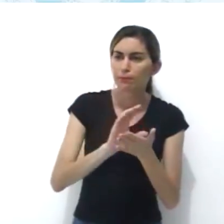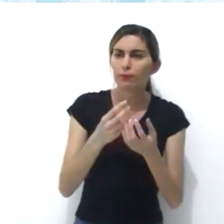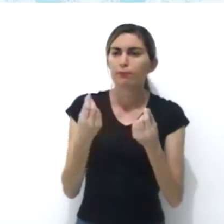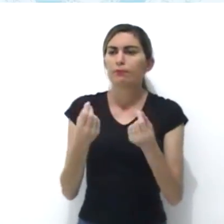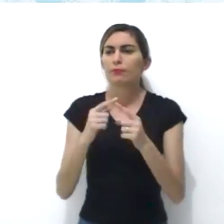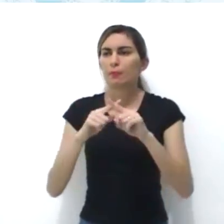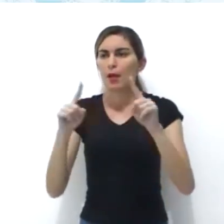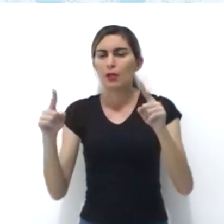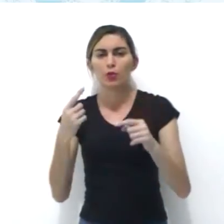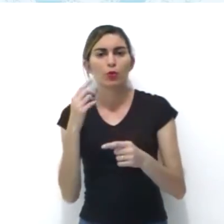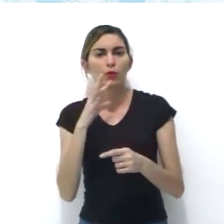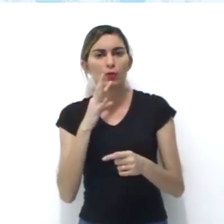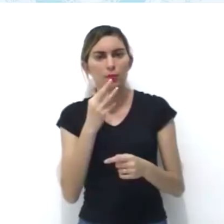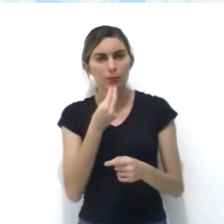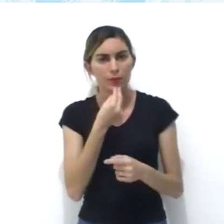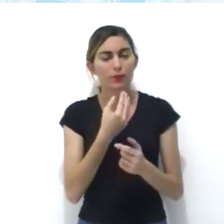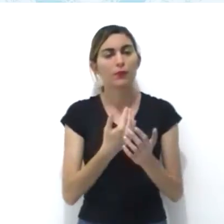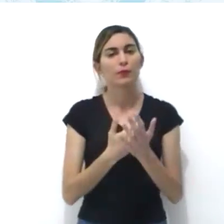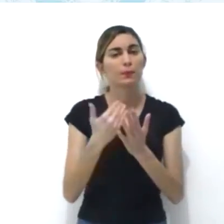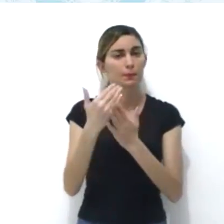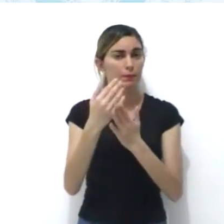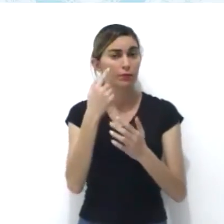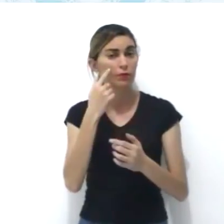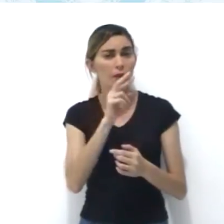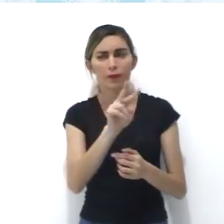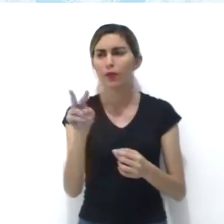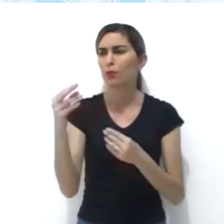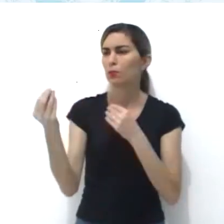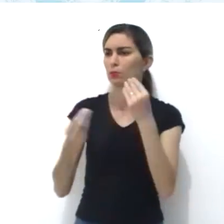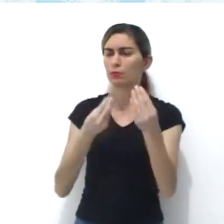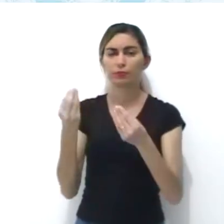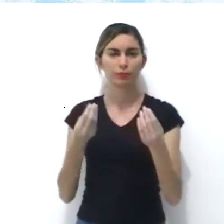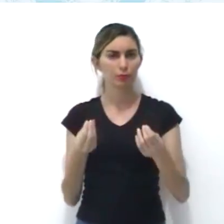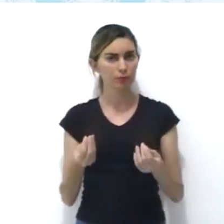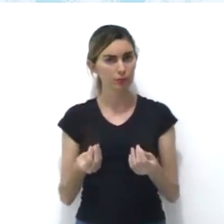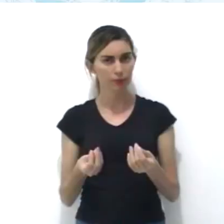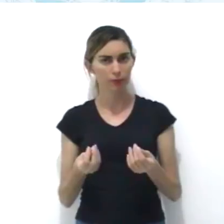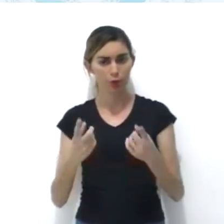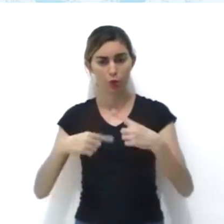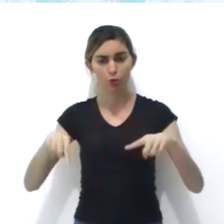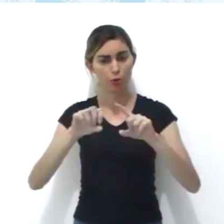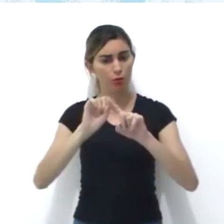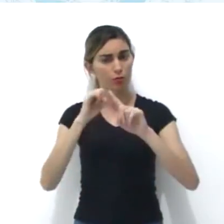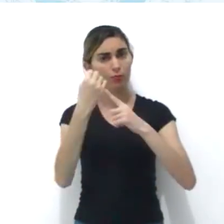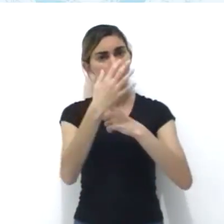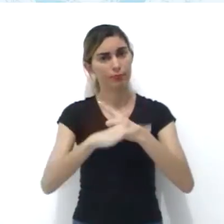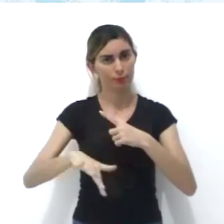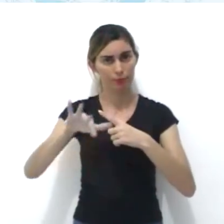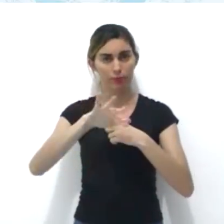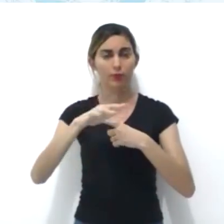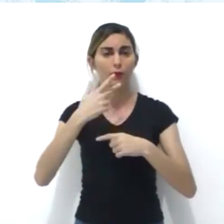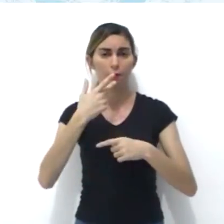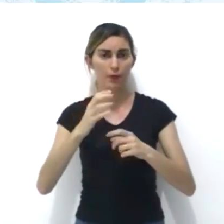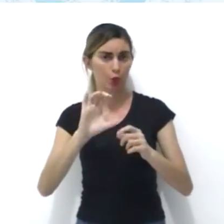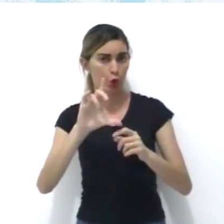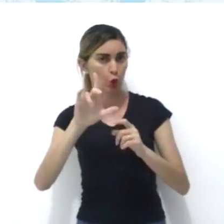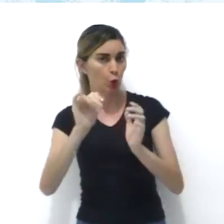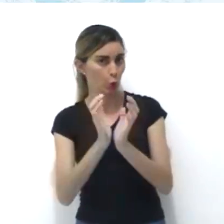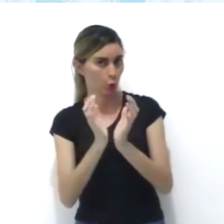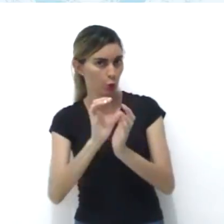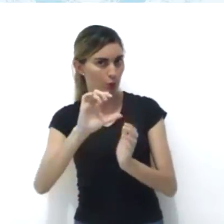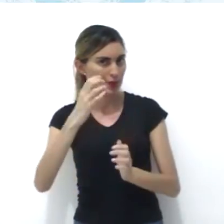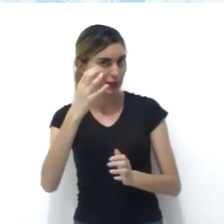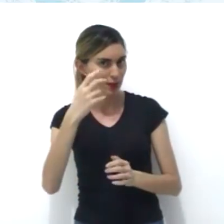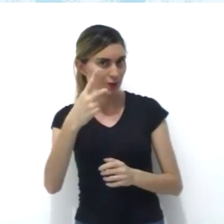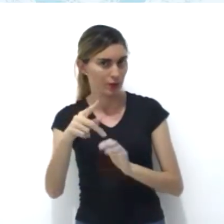recursos, com mais conhecimento e ver como é que eles estão impactando ali a nossa sociedade. Falei do Clube